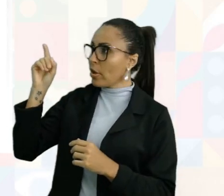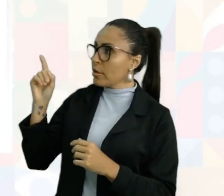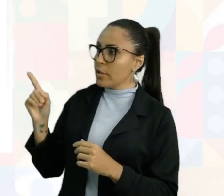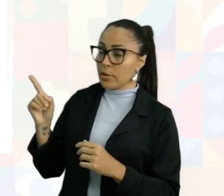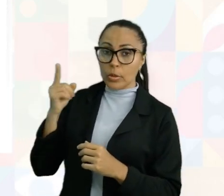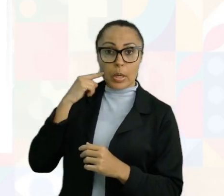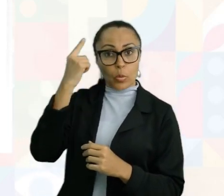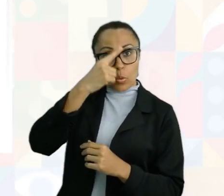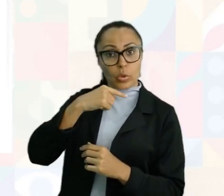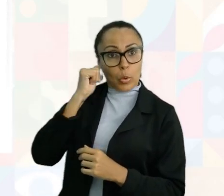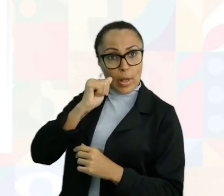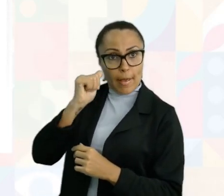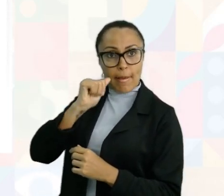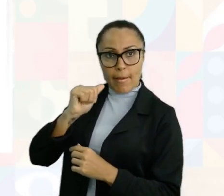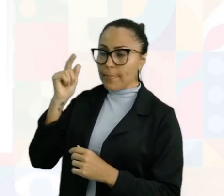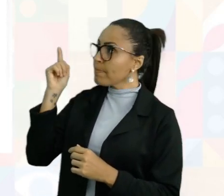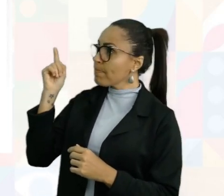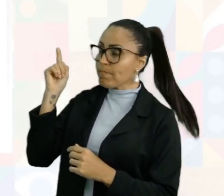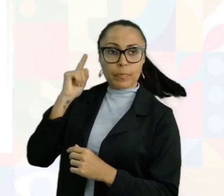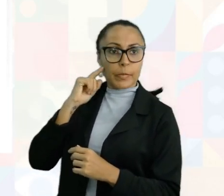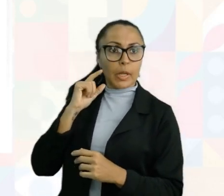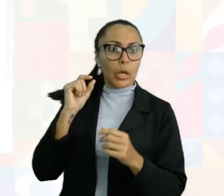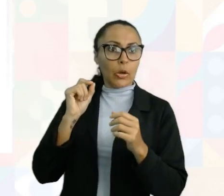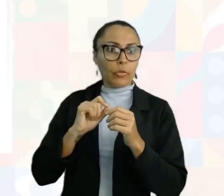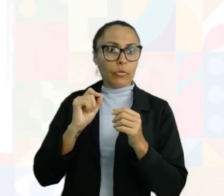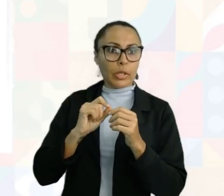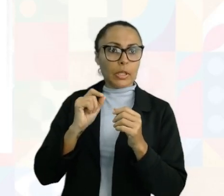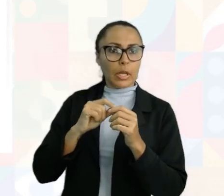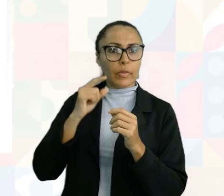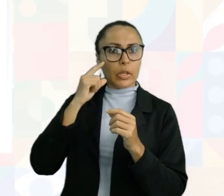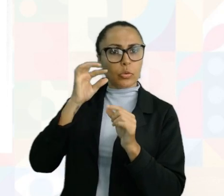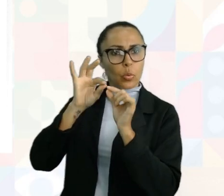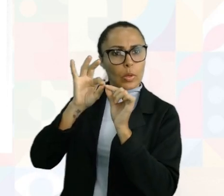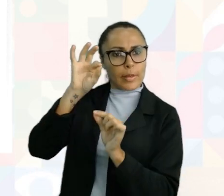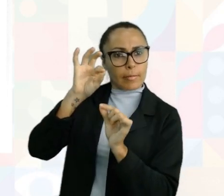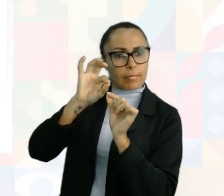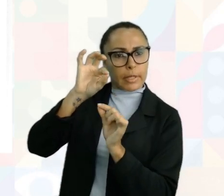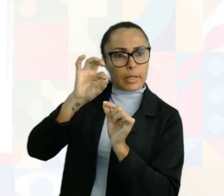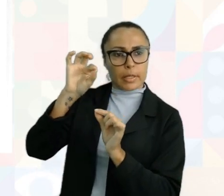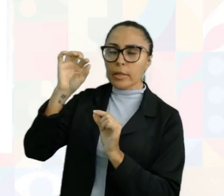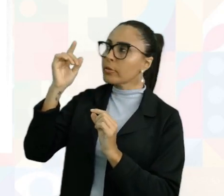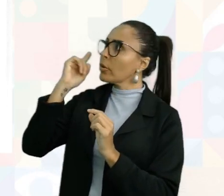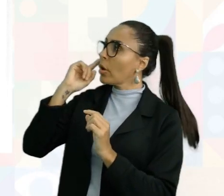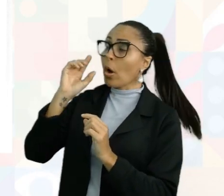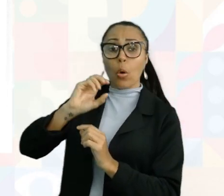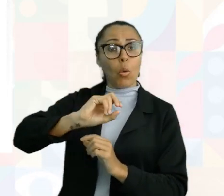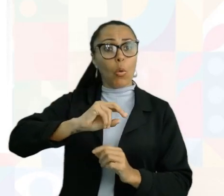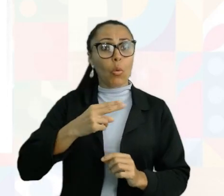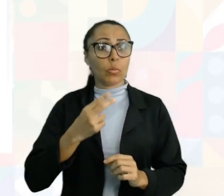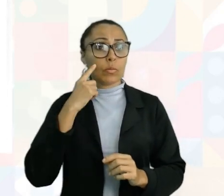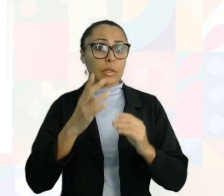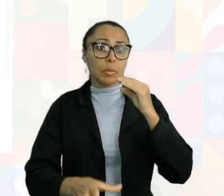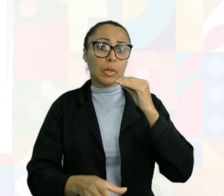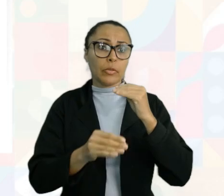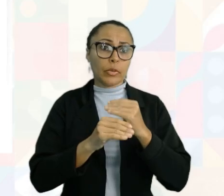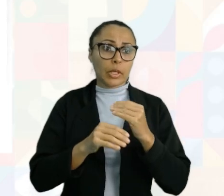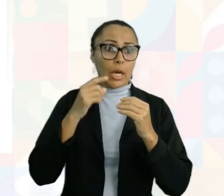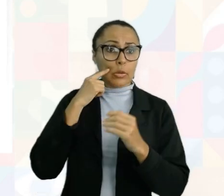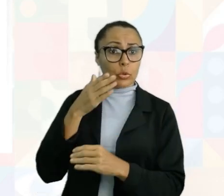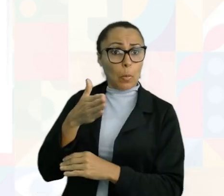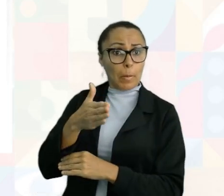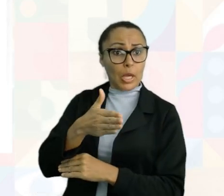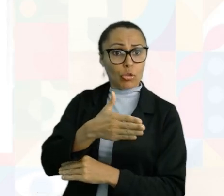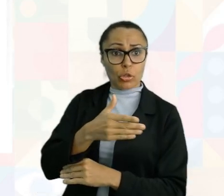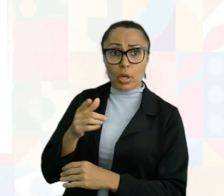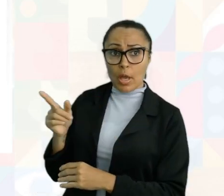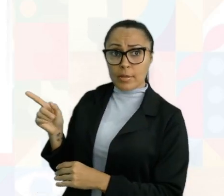dessa moça, né? Feita através de uma série de linhas, ou nessa imagem simplificada de um peixe, né?